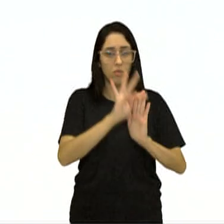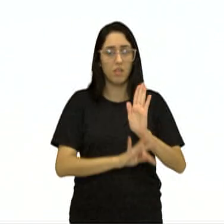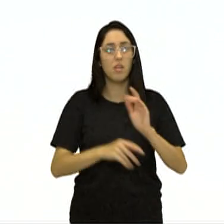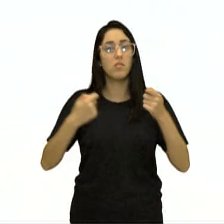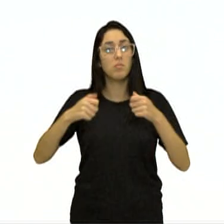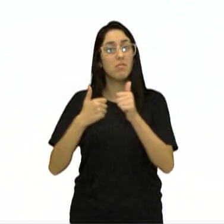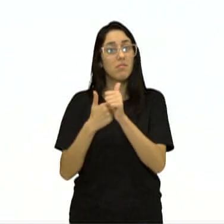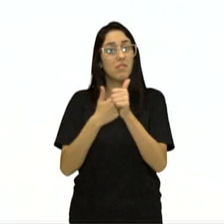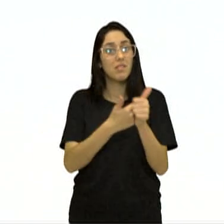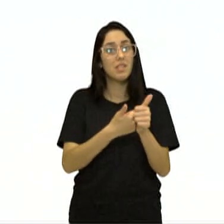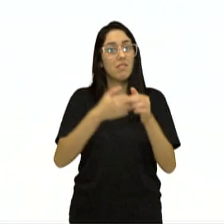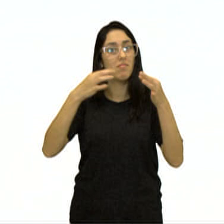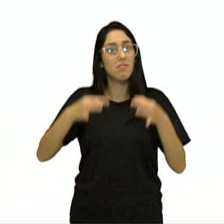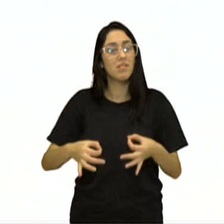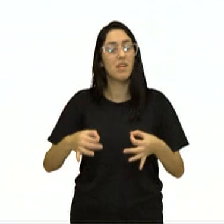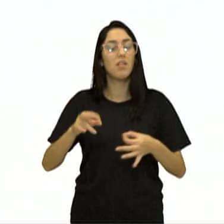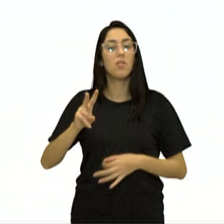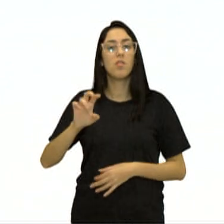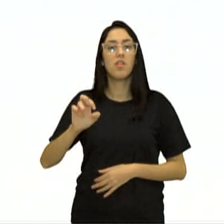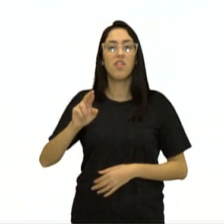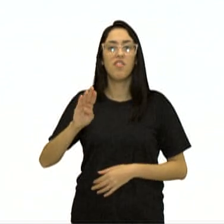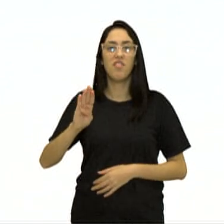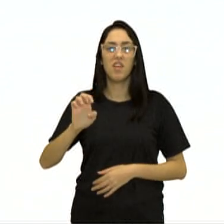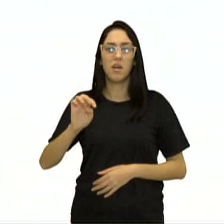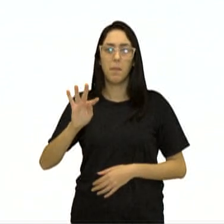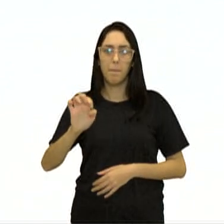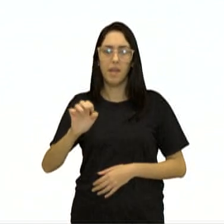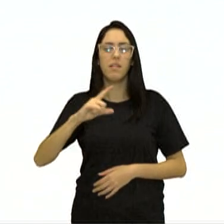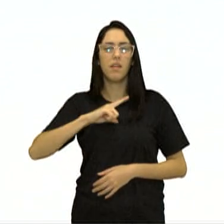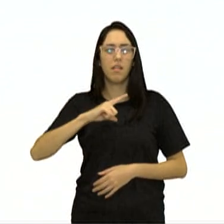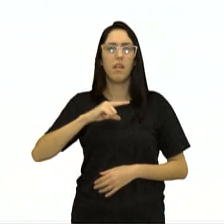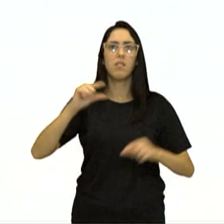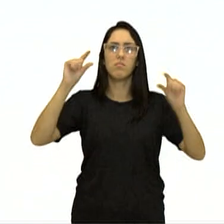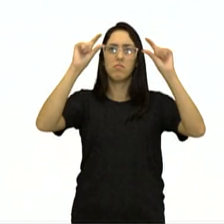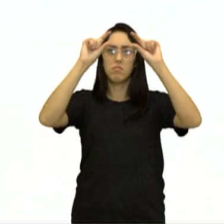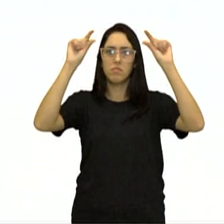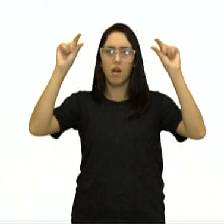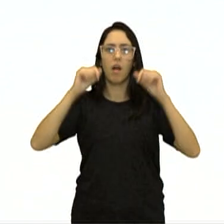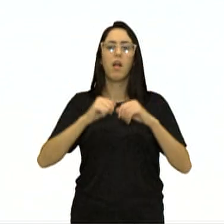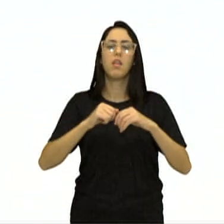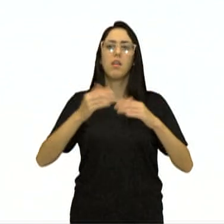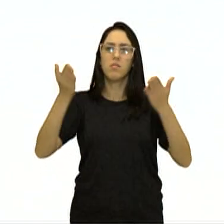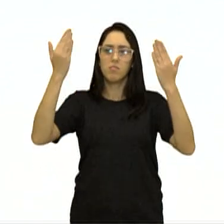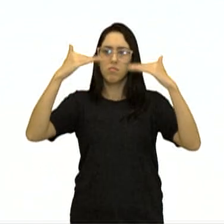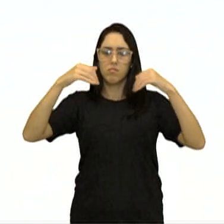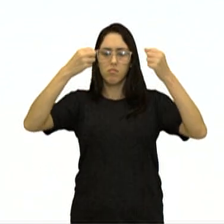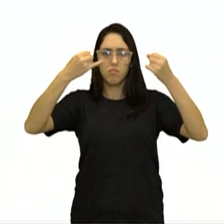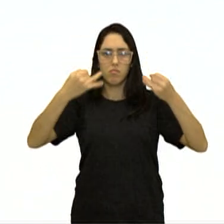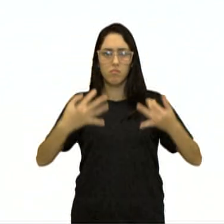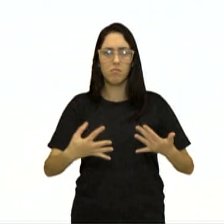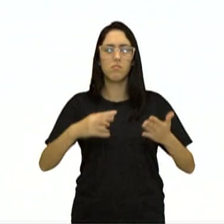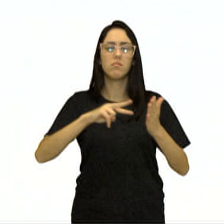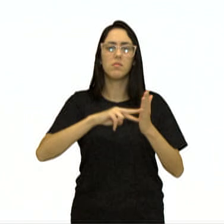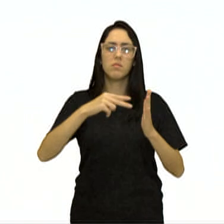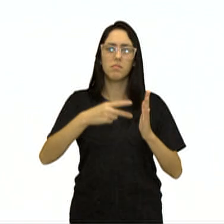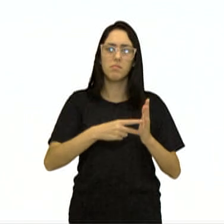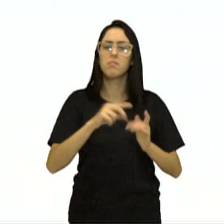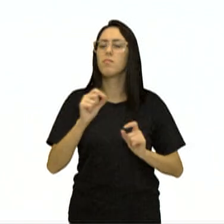gênero verbete. A entrada, definição, se vai fazer, se vai criar